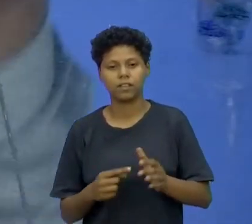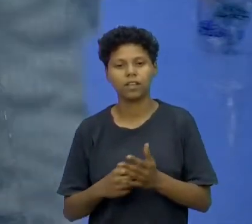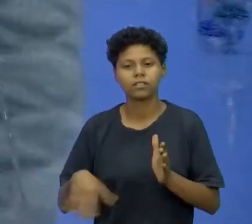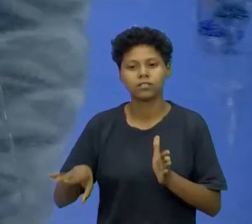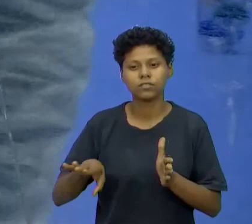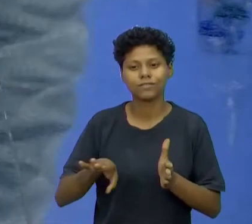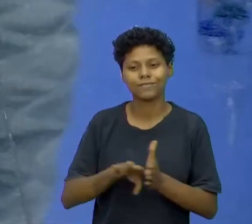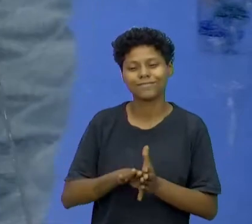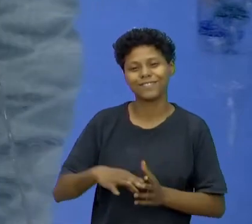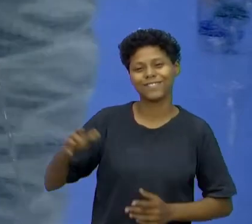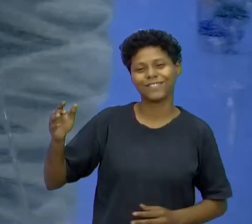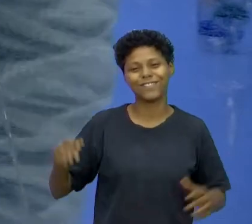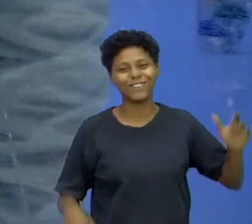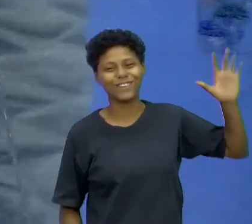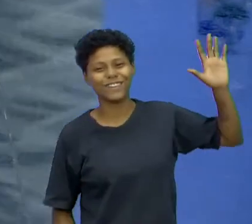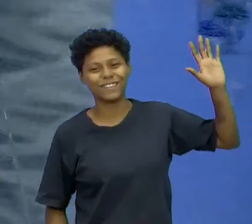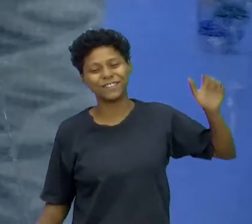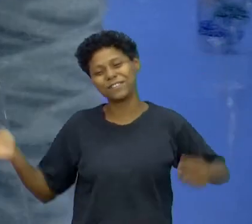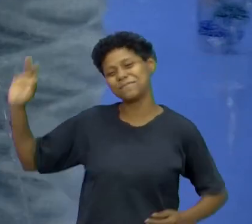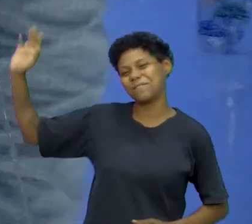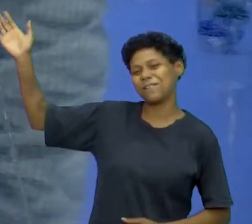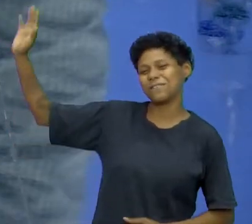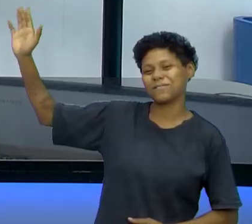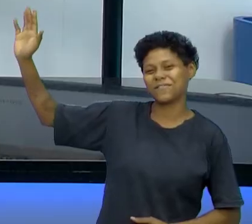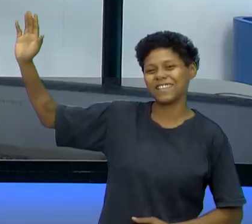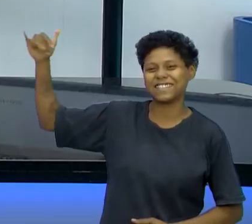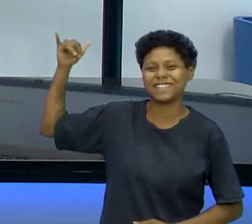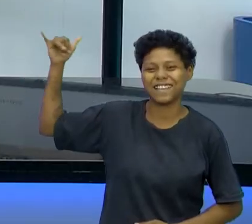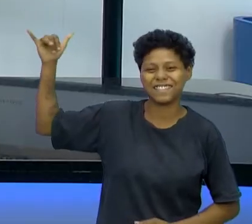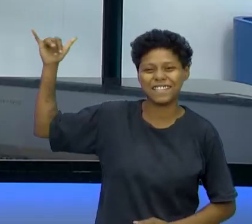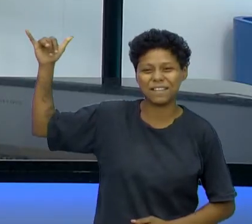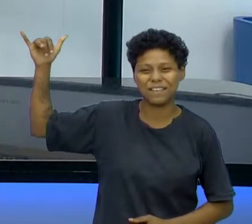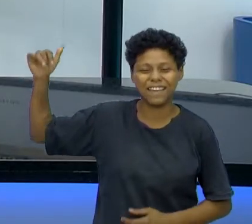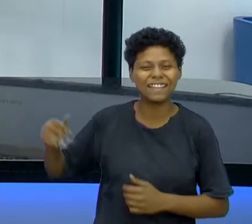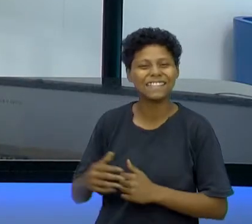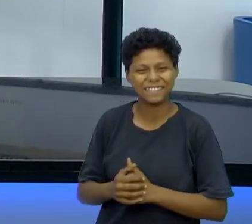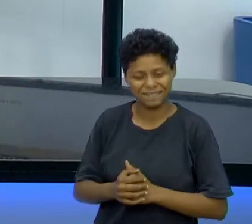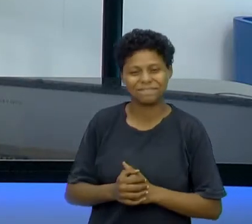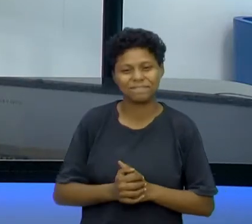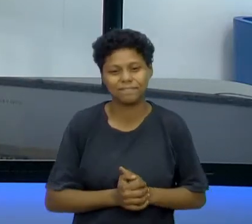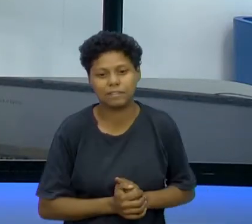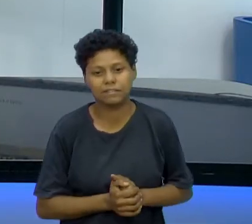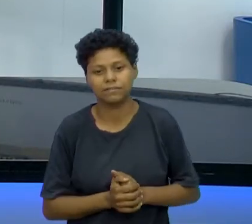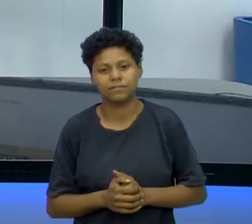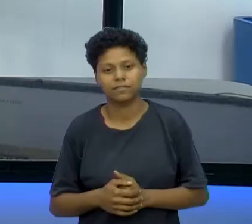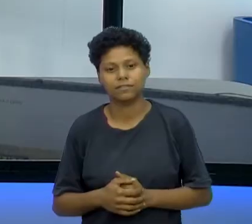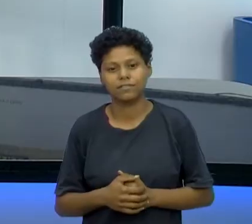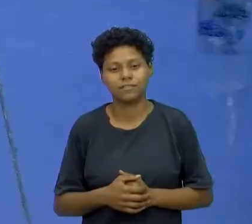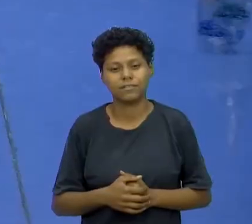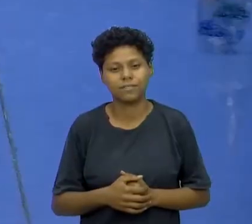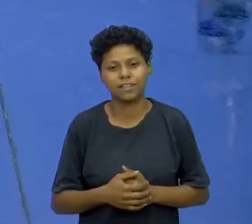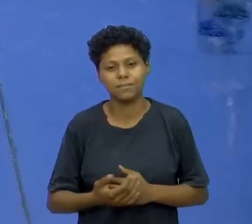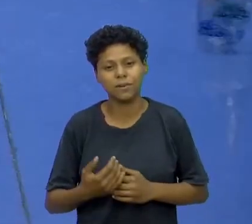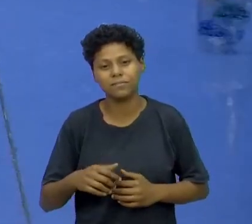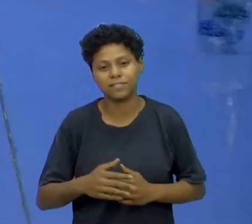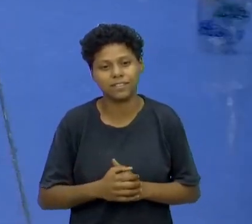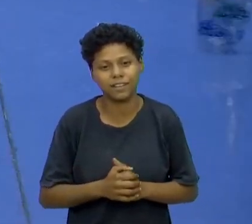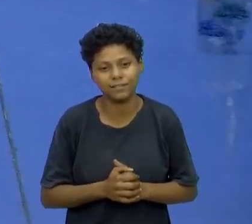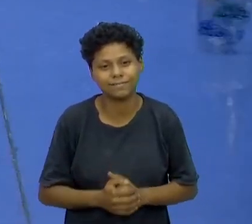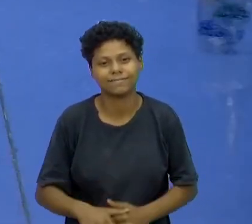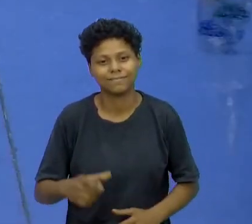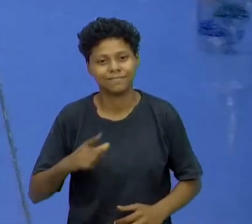aí o Theo. De novo, o Theo gostou dessa aula, eu vou falar de novo, Theo. Seja bem-vindo aí, olha só. Aqui eu tenho um